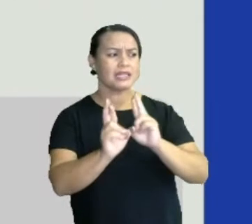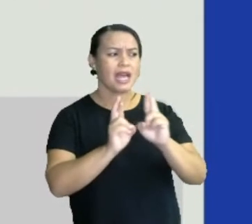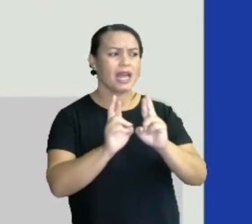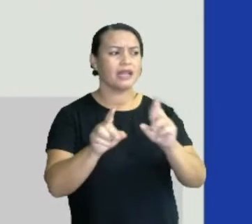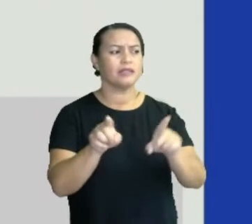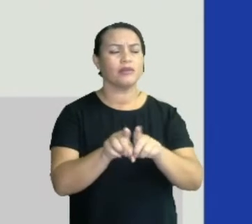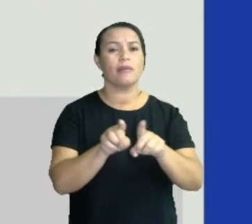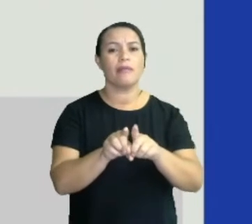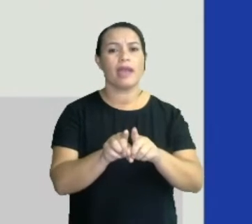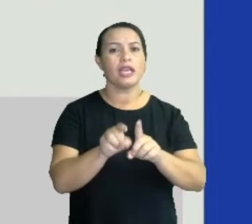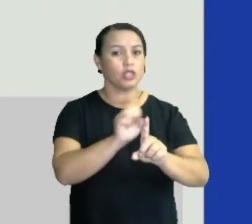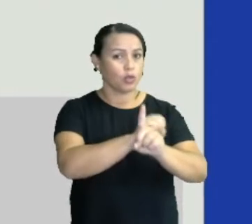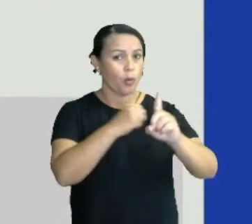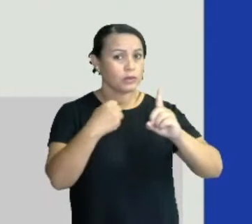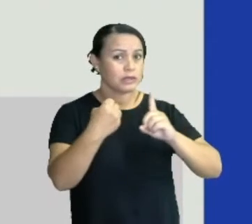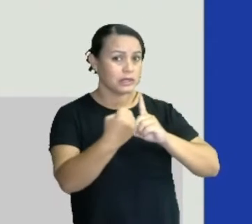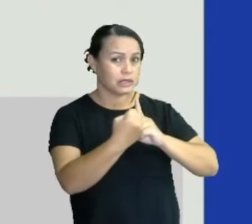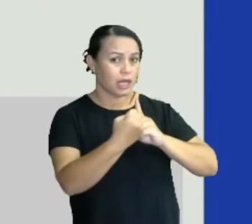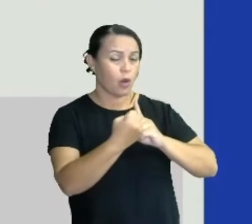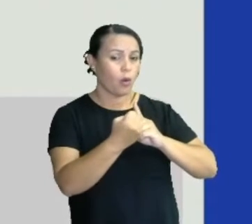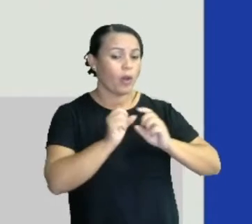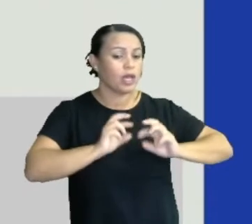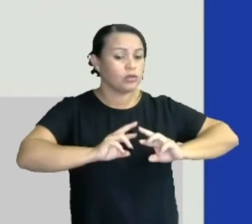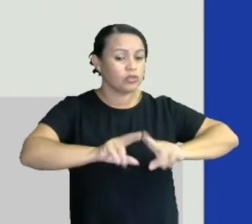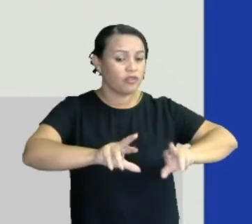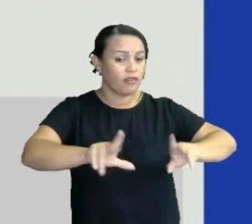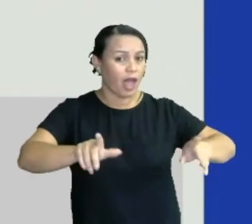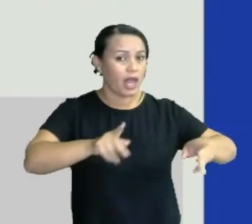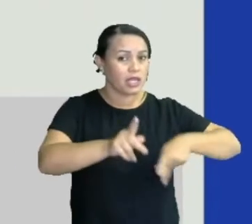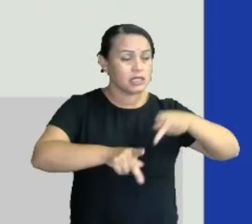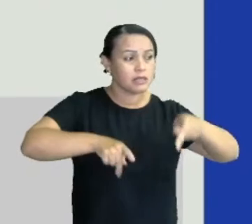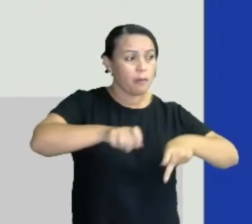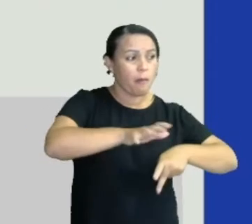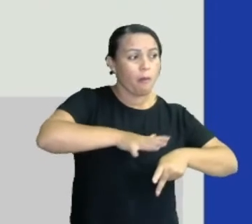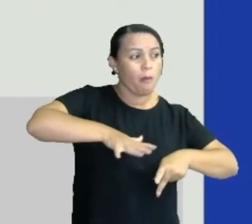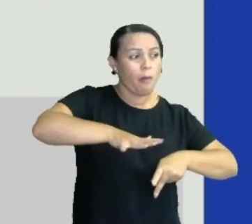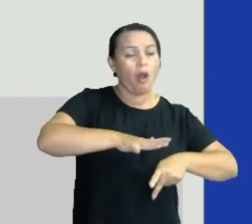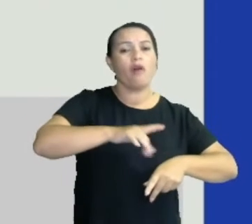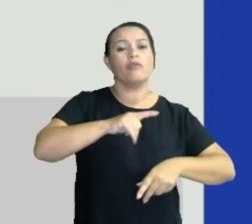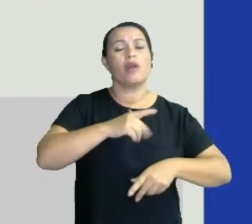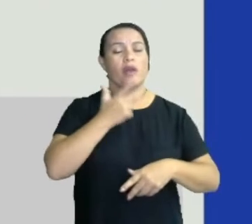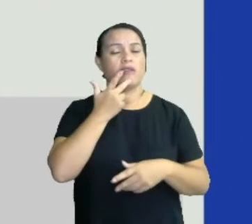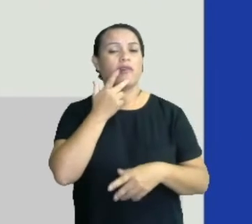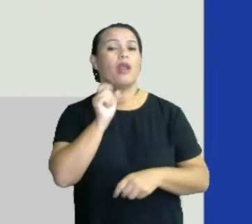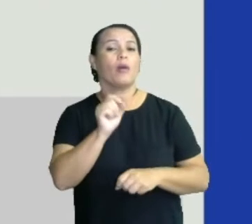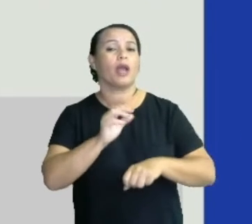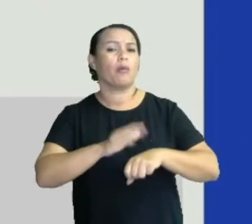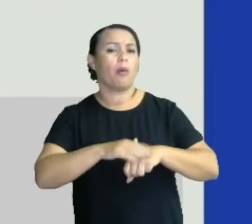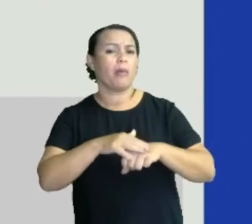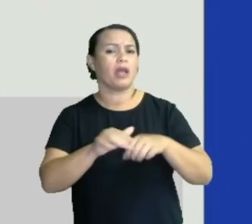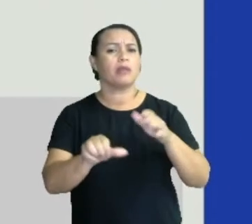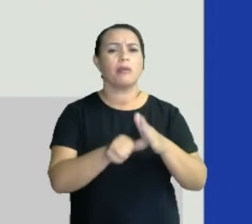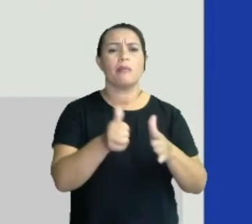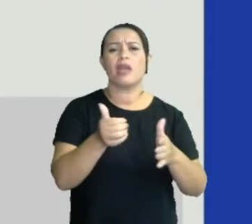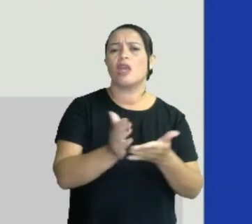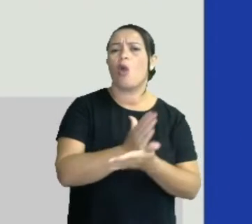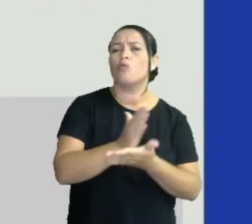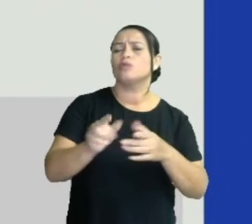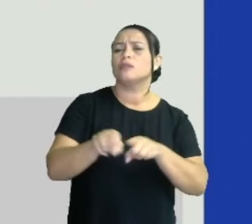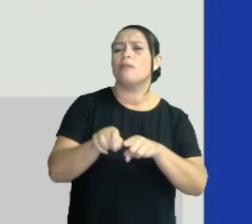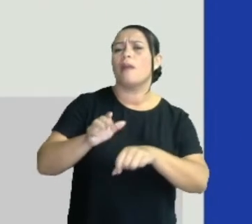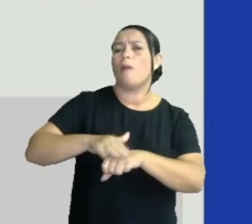relação social entre os diferentes povos, eu estou querendo dizer que num primeiro momento, em alguns momentos, foi